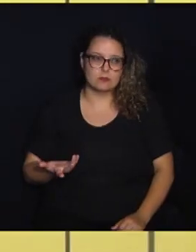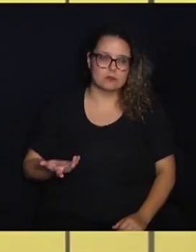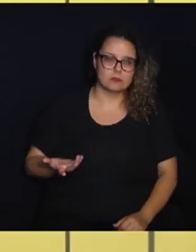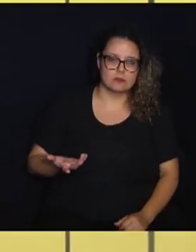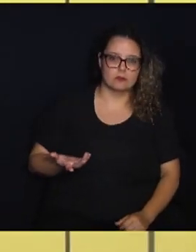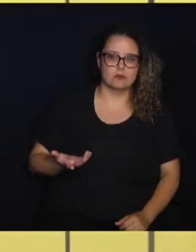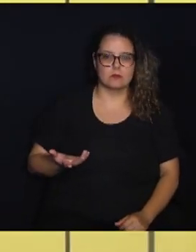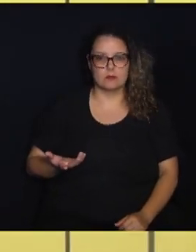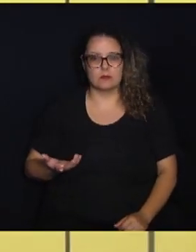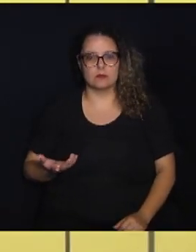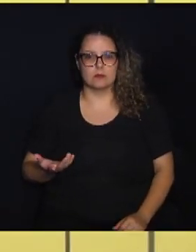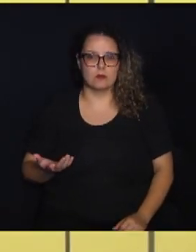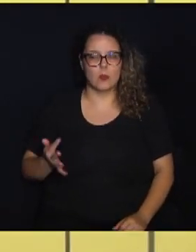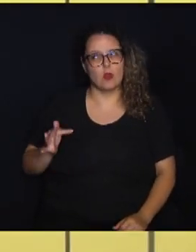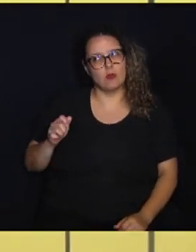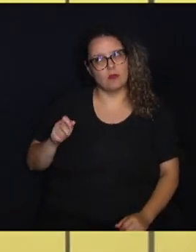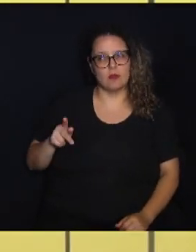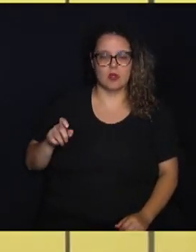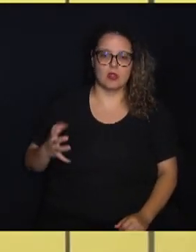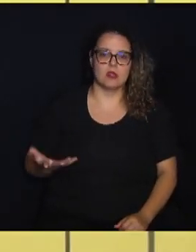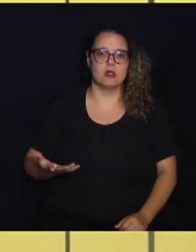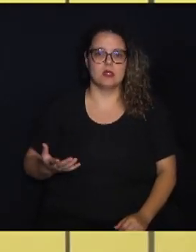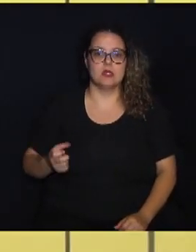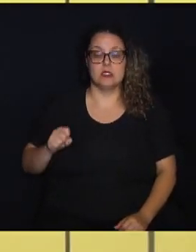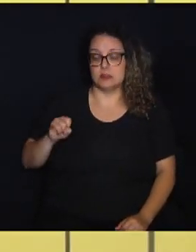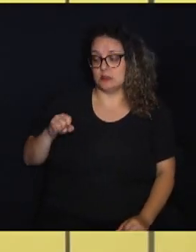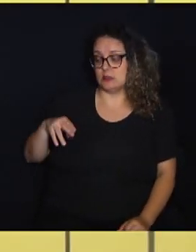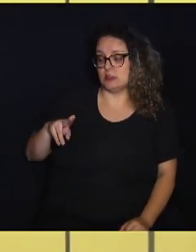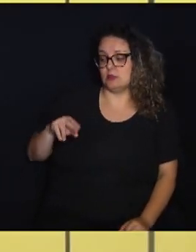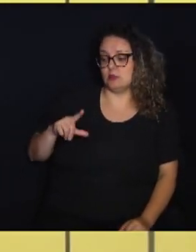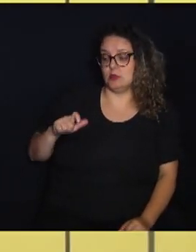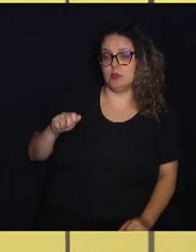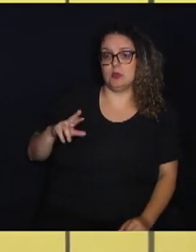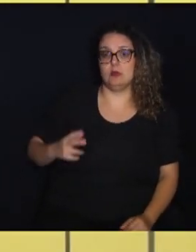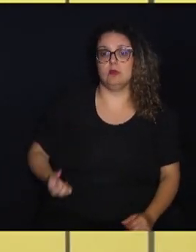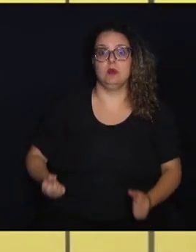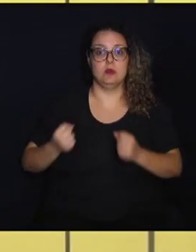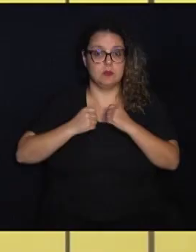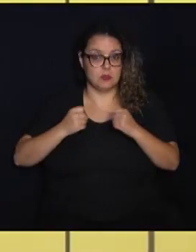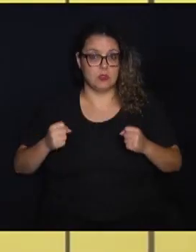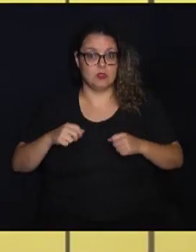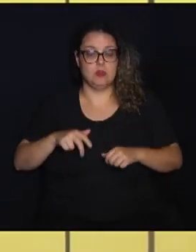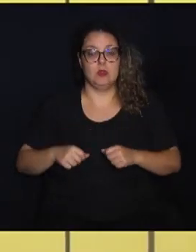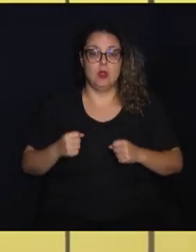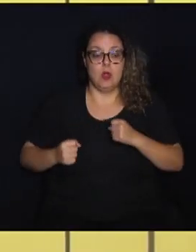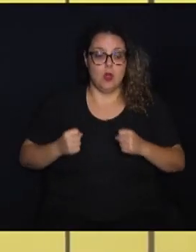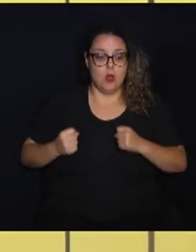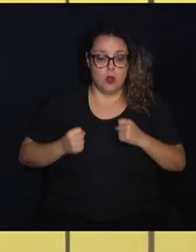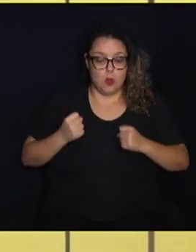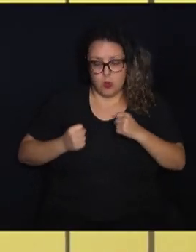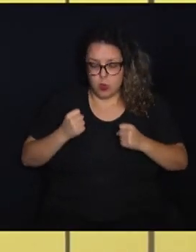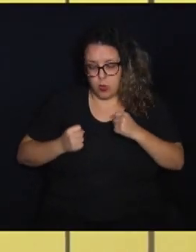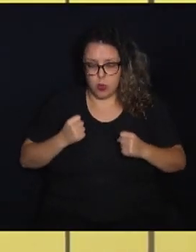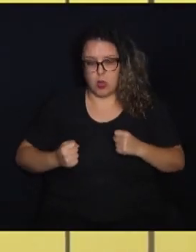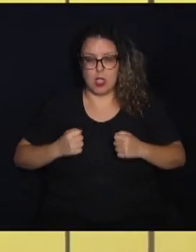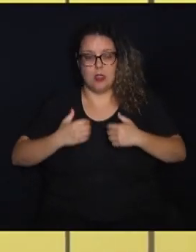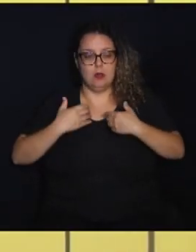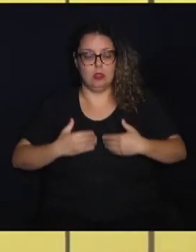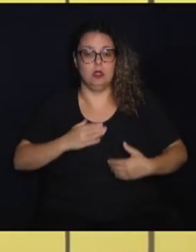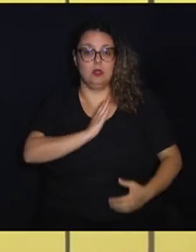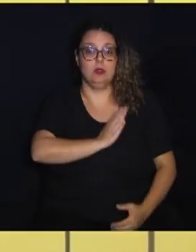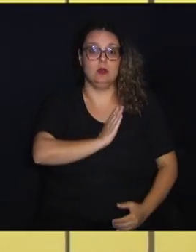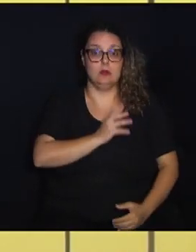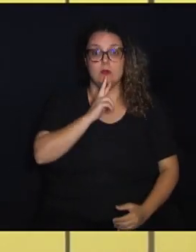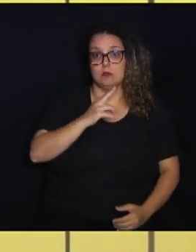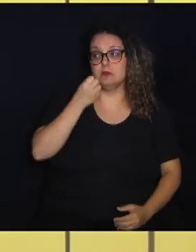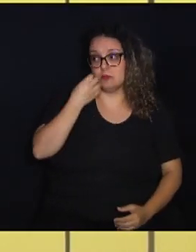vamos dizer assim, um exercício, simular aquele exercício em cima de uma esteira. Então a gente vai fazer com que ela corra, com que ela se estresse, e aí se o coração dela responder